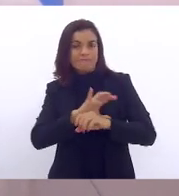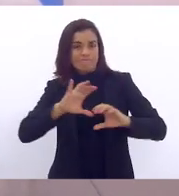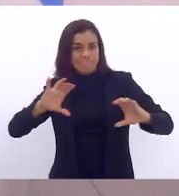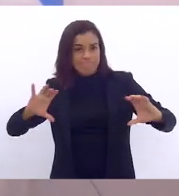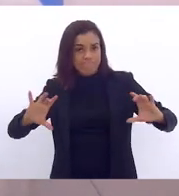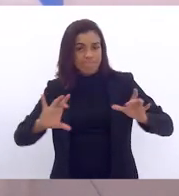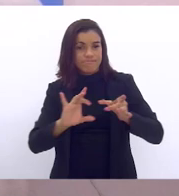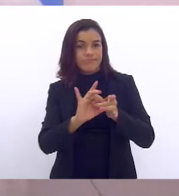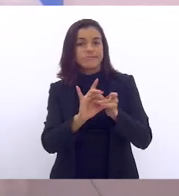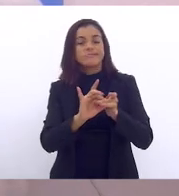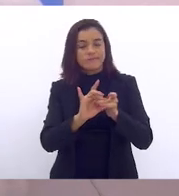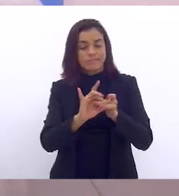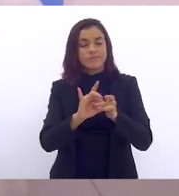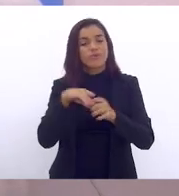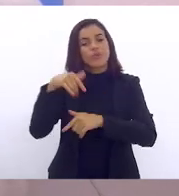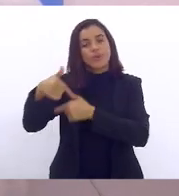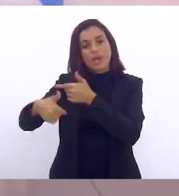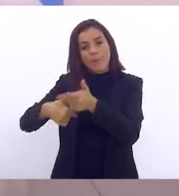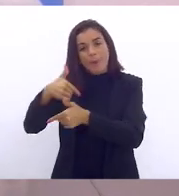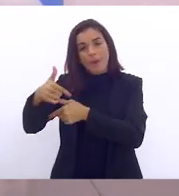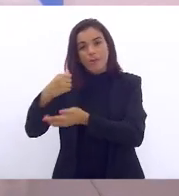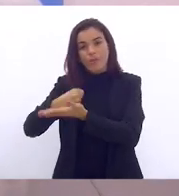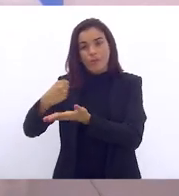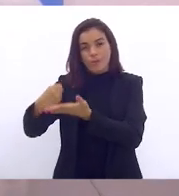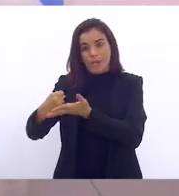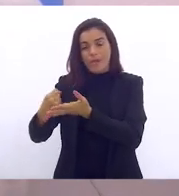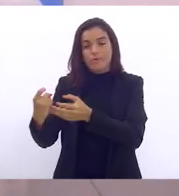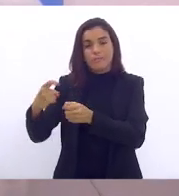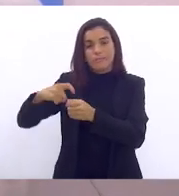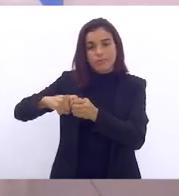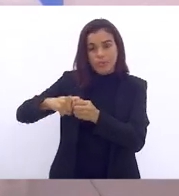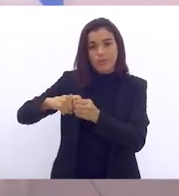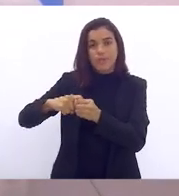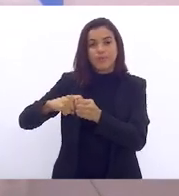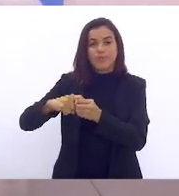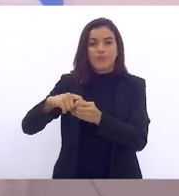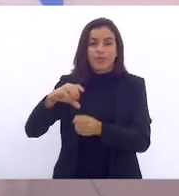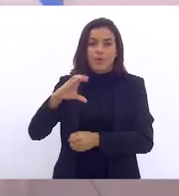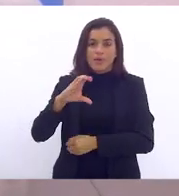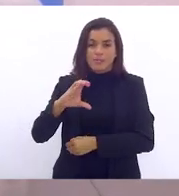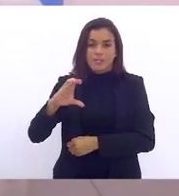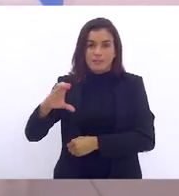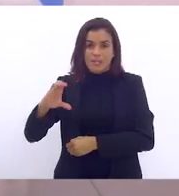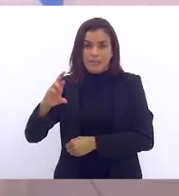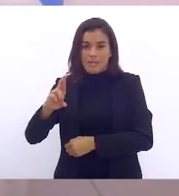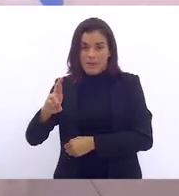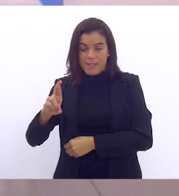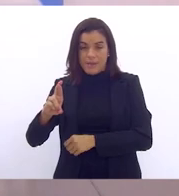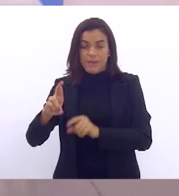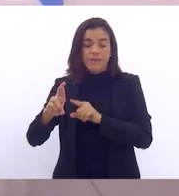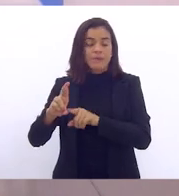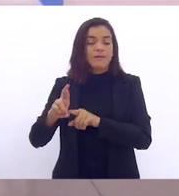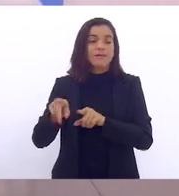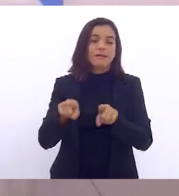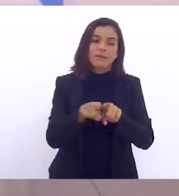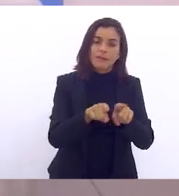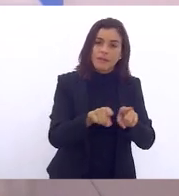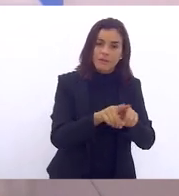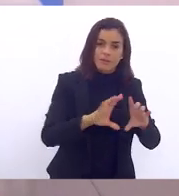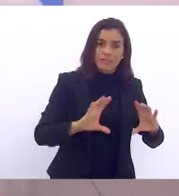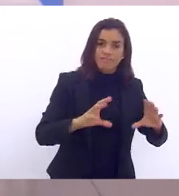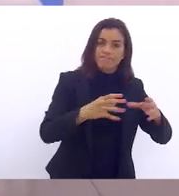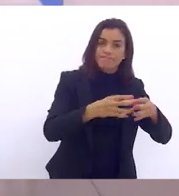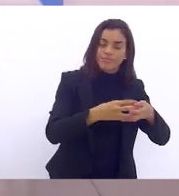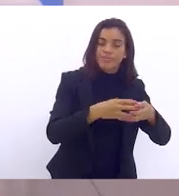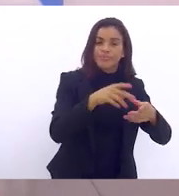vem fazendo o trabalho da concessão eh todos esses atores que são muito importantes para